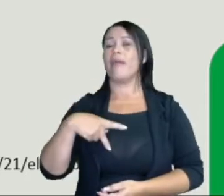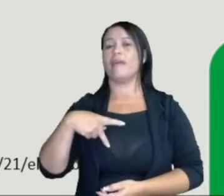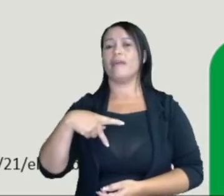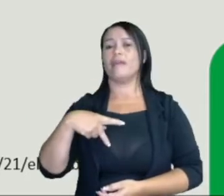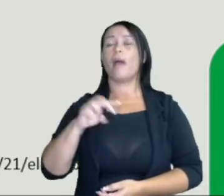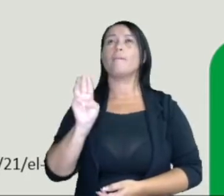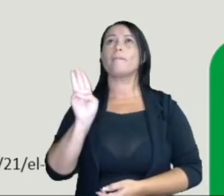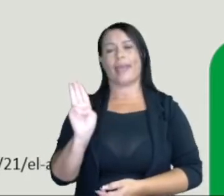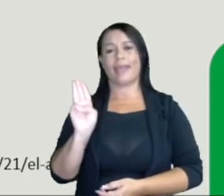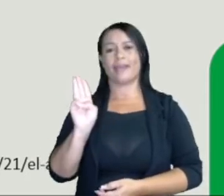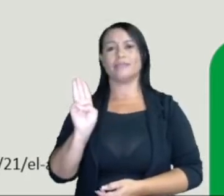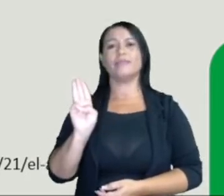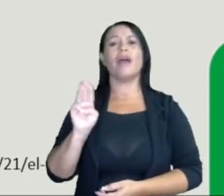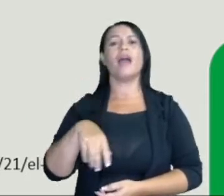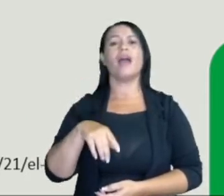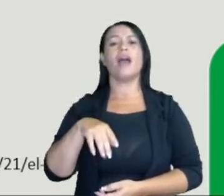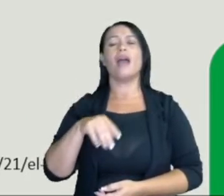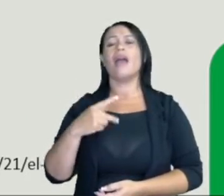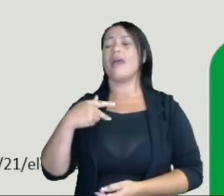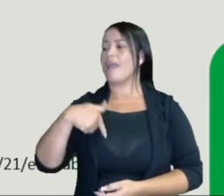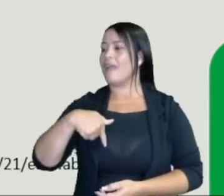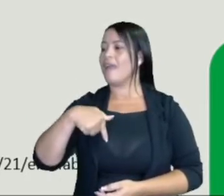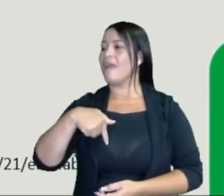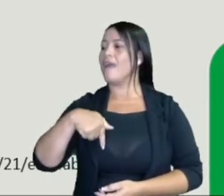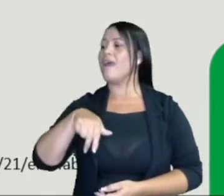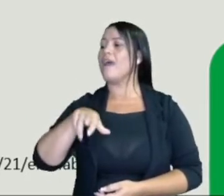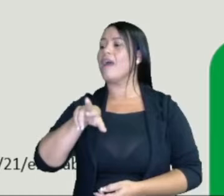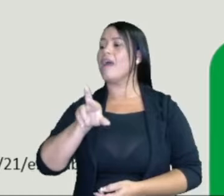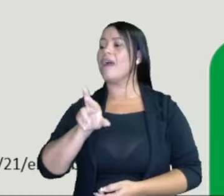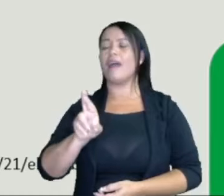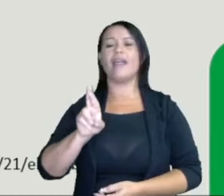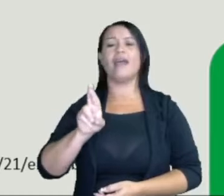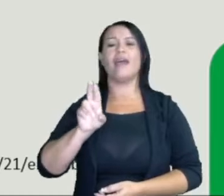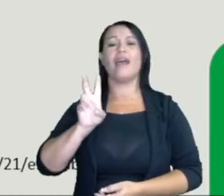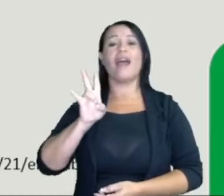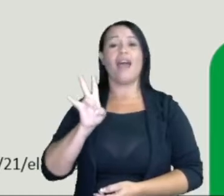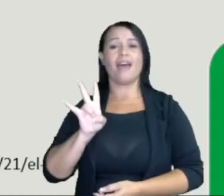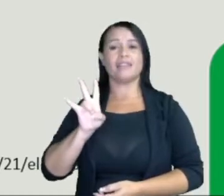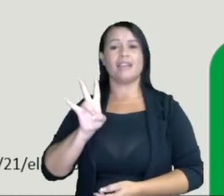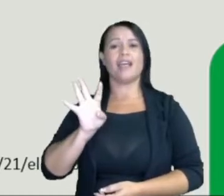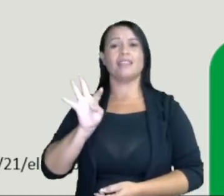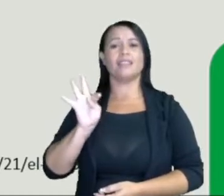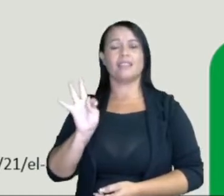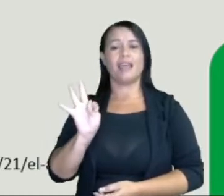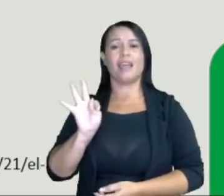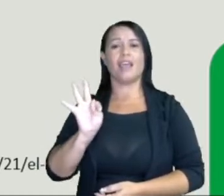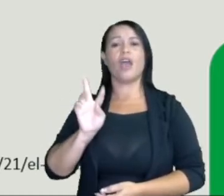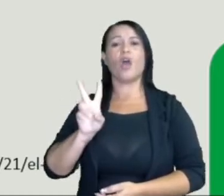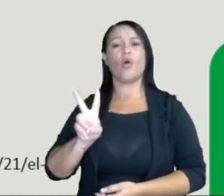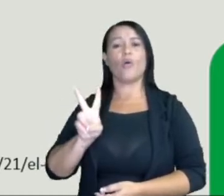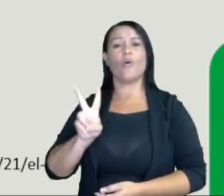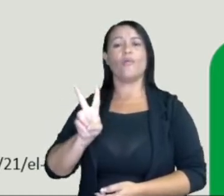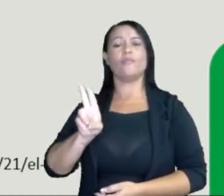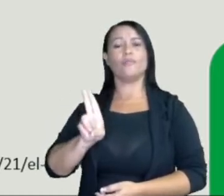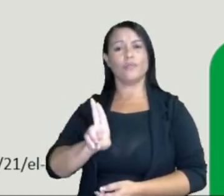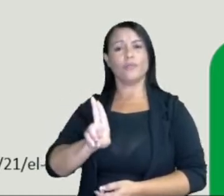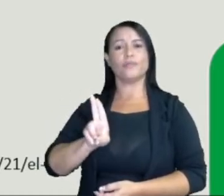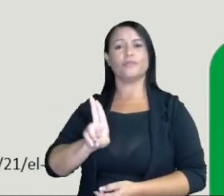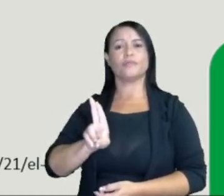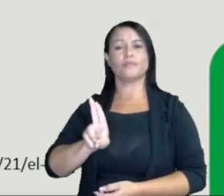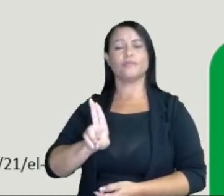P, Q, R, S, T, U,